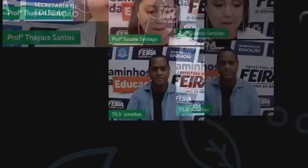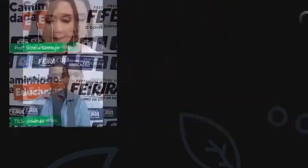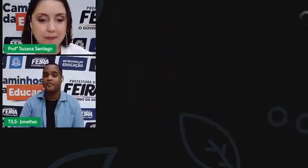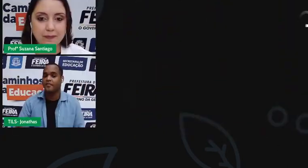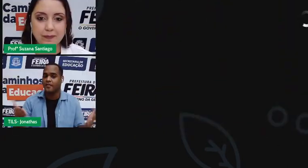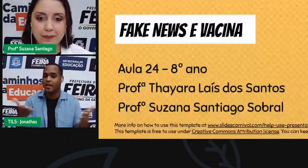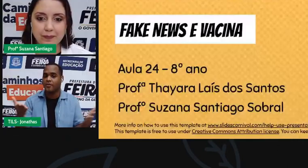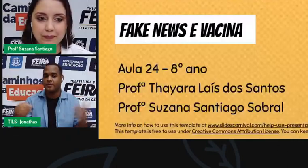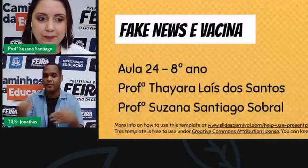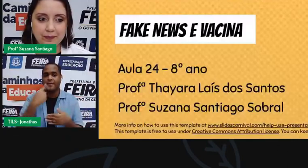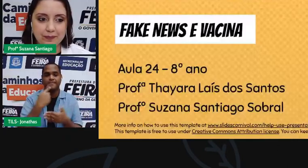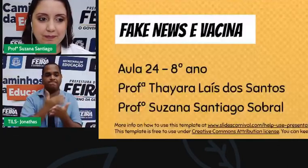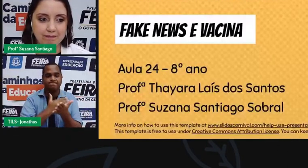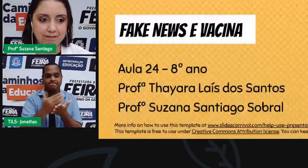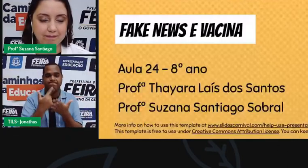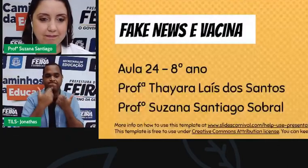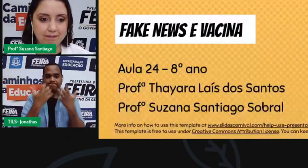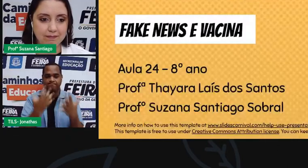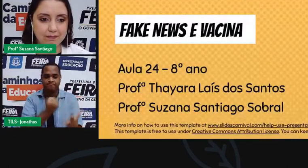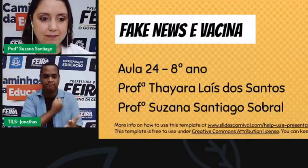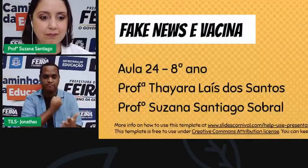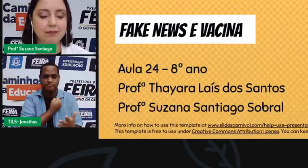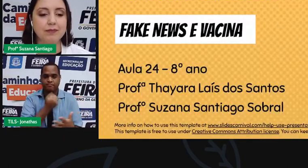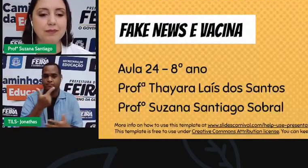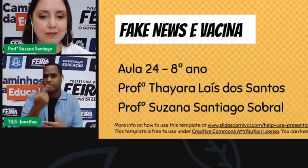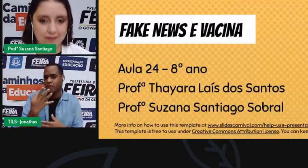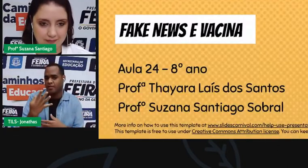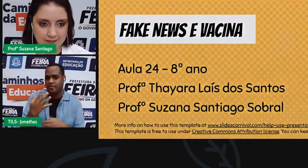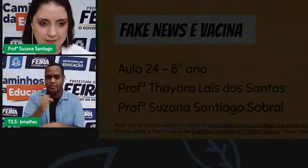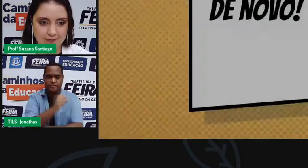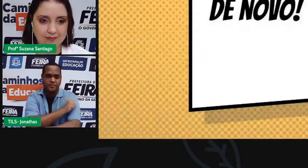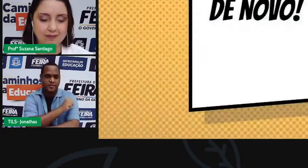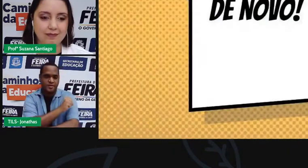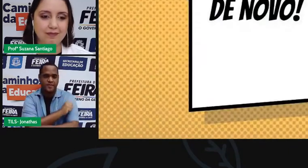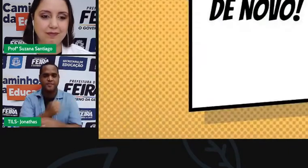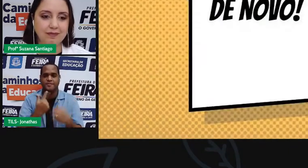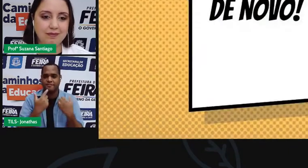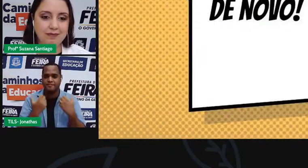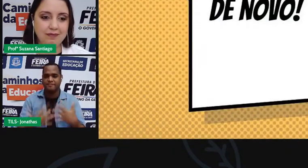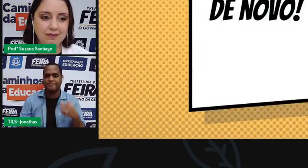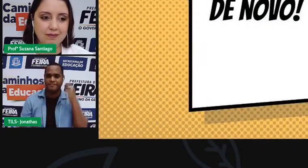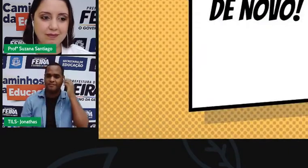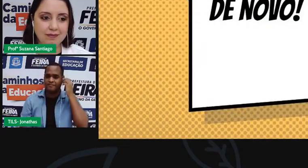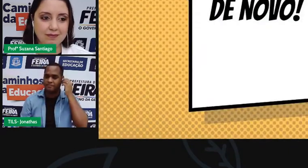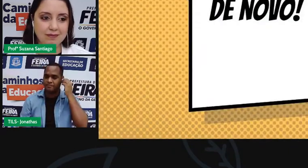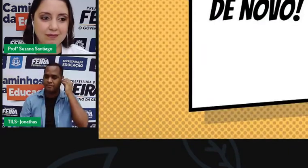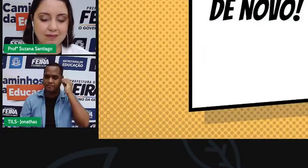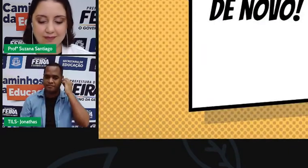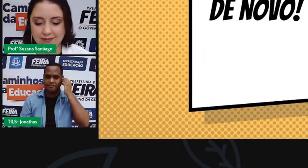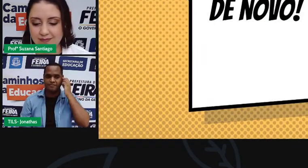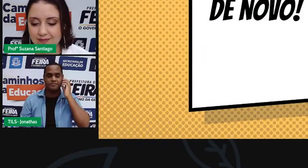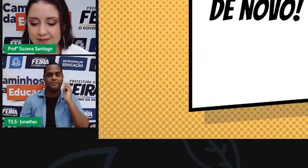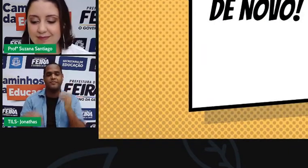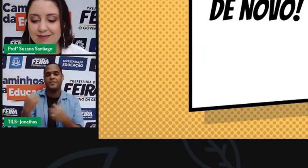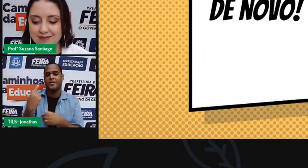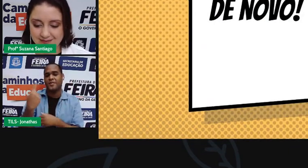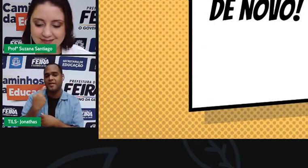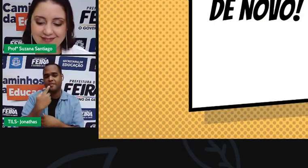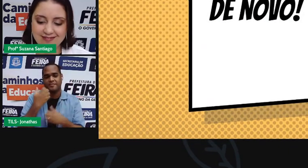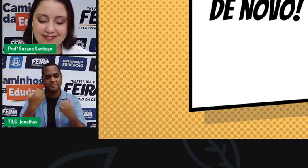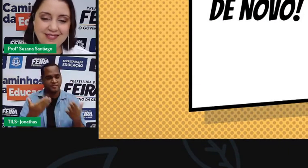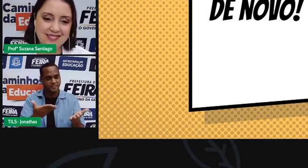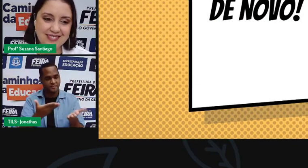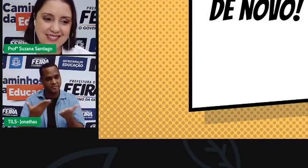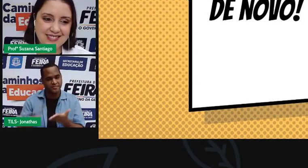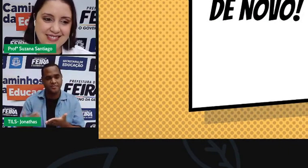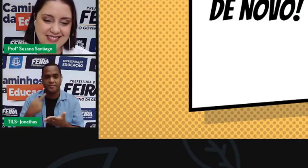Agora vamos iniciar nossa aula de número 24 do oitavo ano. Vamos lá! Então, primeiro, bem-vindos de novo